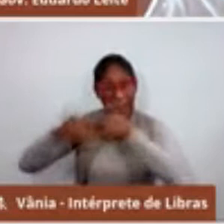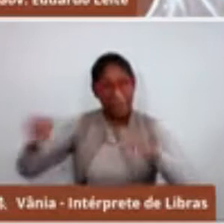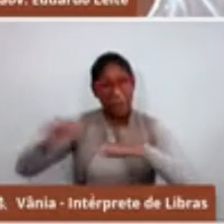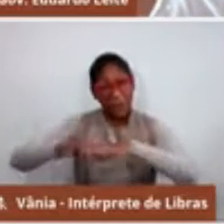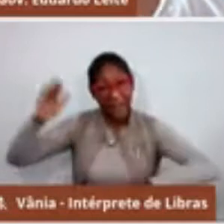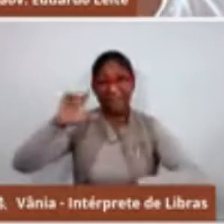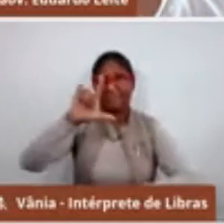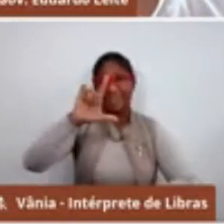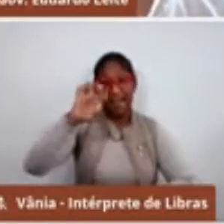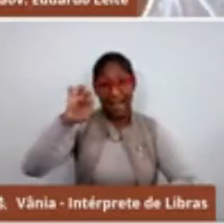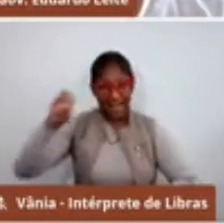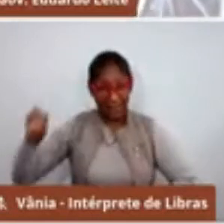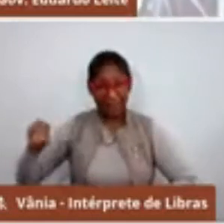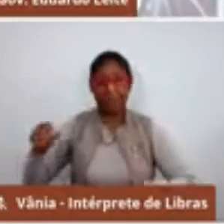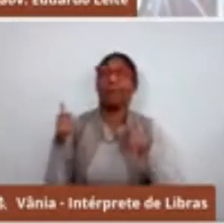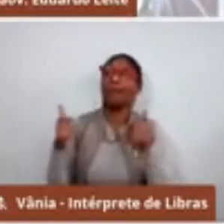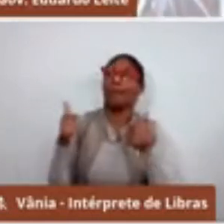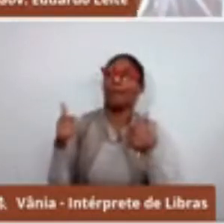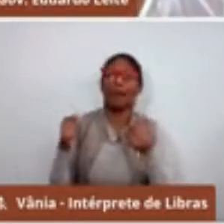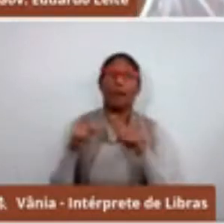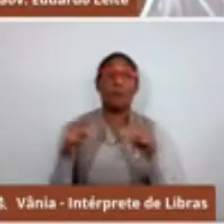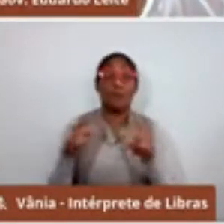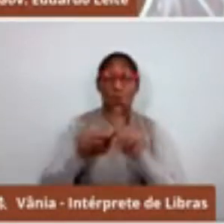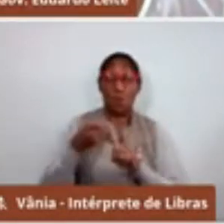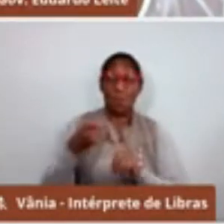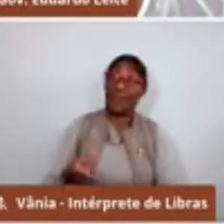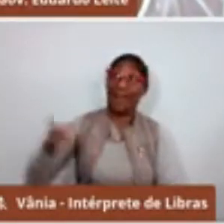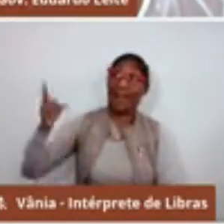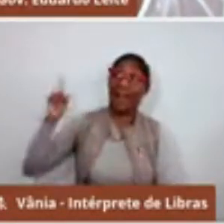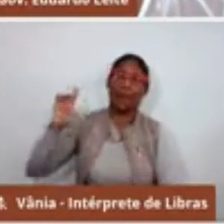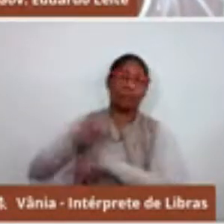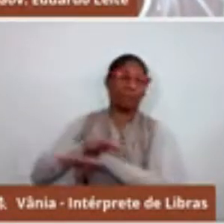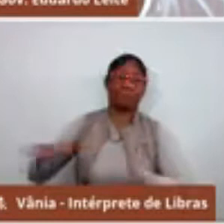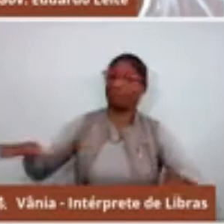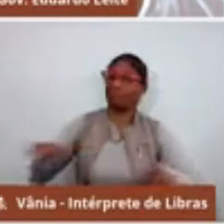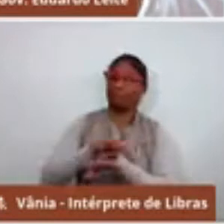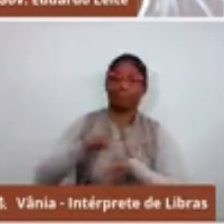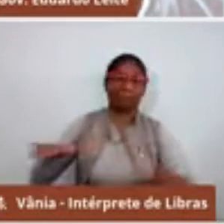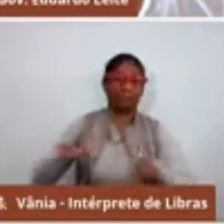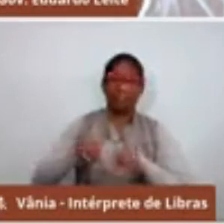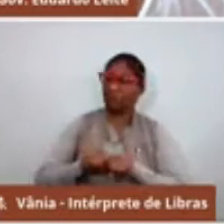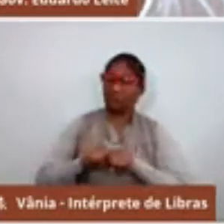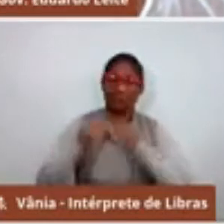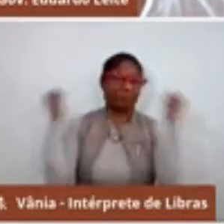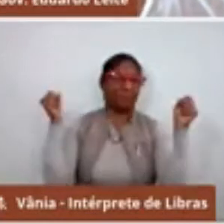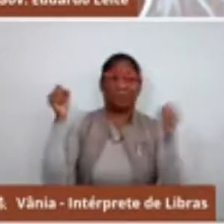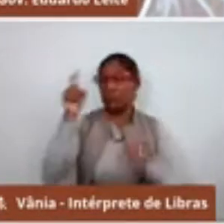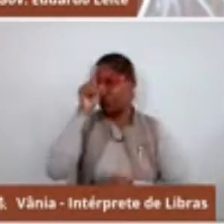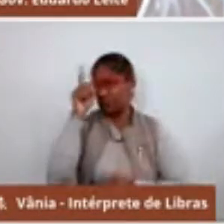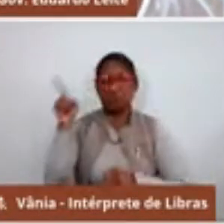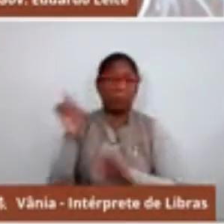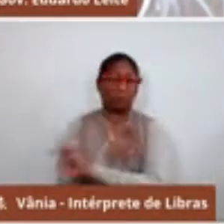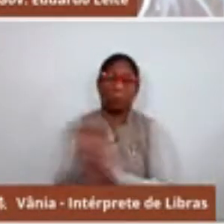né, há cerca de um mês a nossa estrutura hospitalar do Rio Grande do